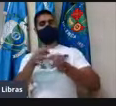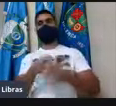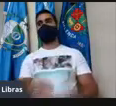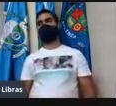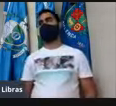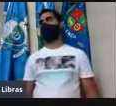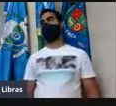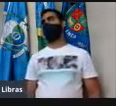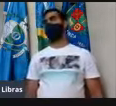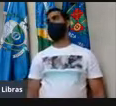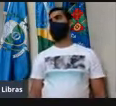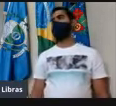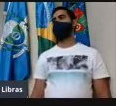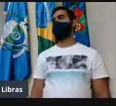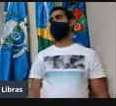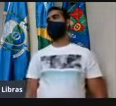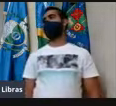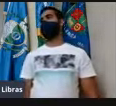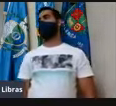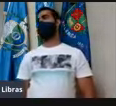vereador.